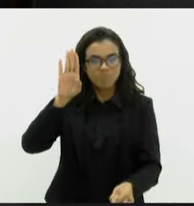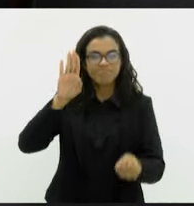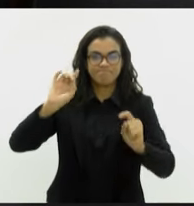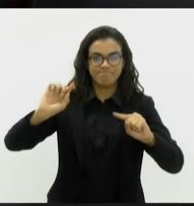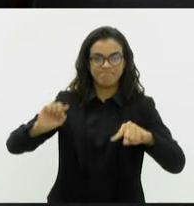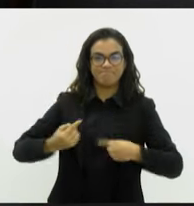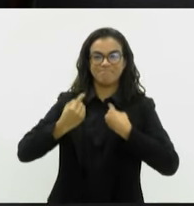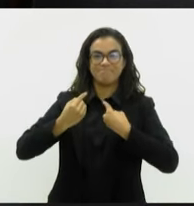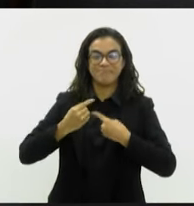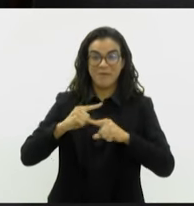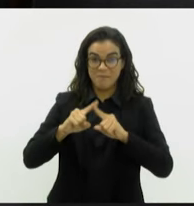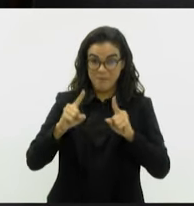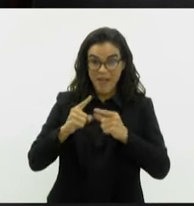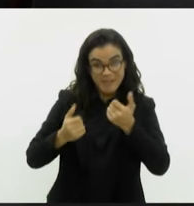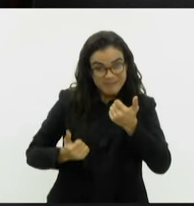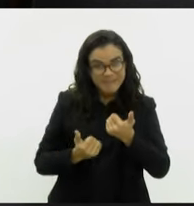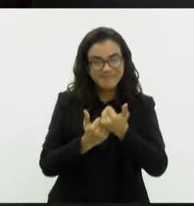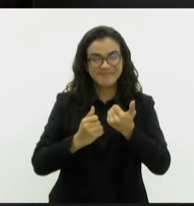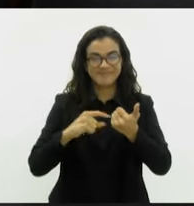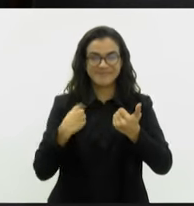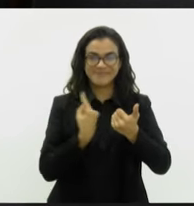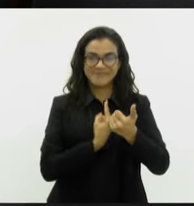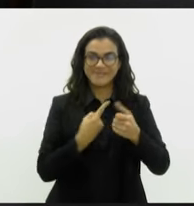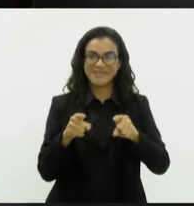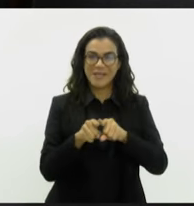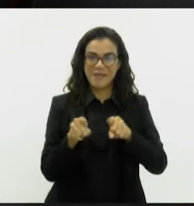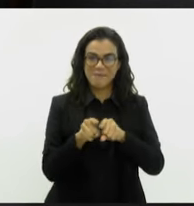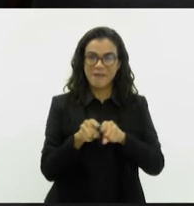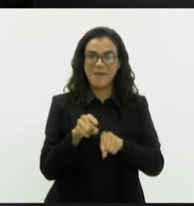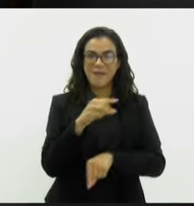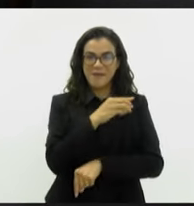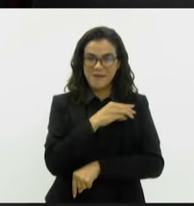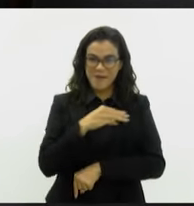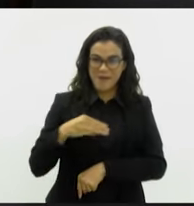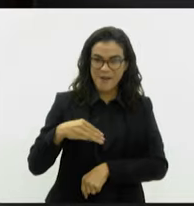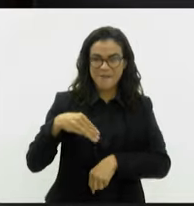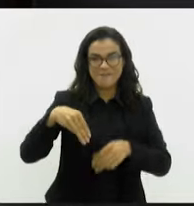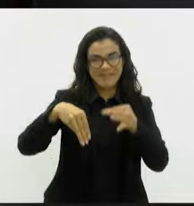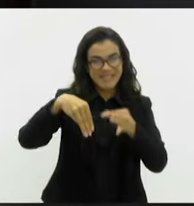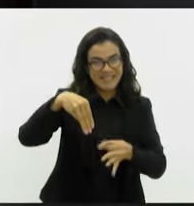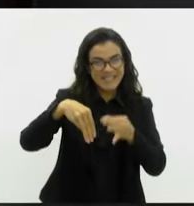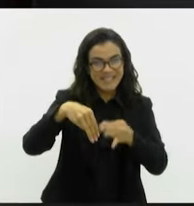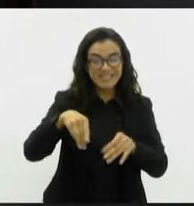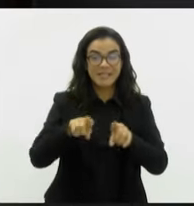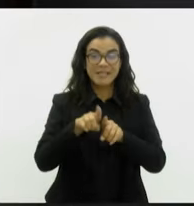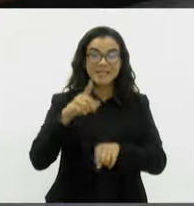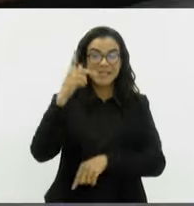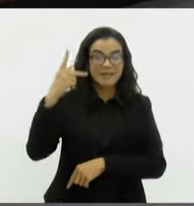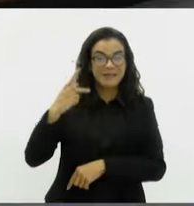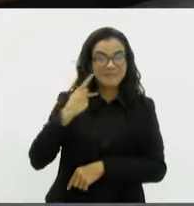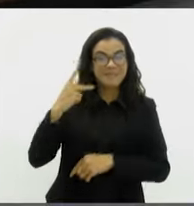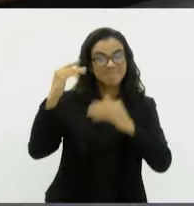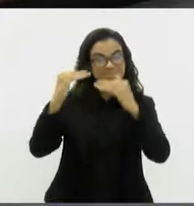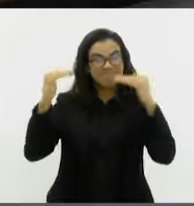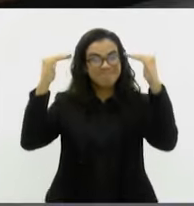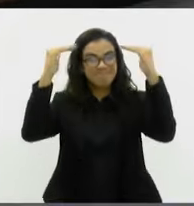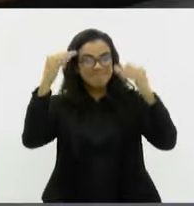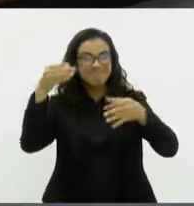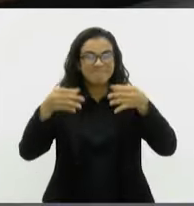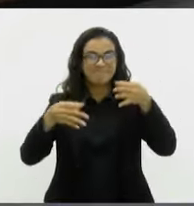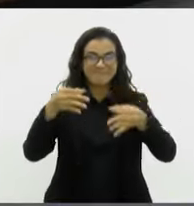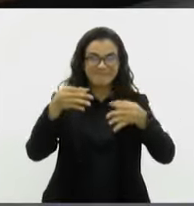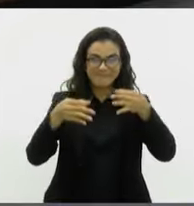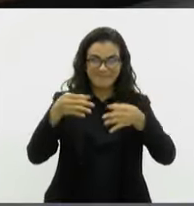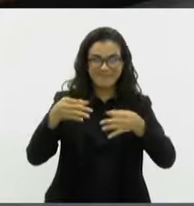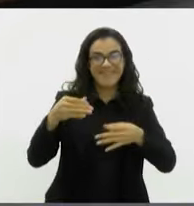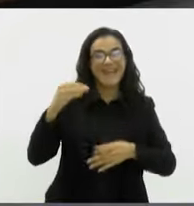desafio mas Conte com a gente e Conte com a ministra Dilene que ela está lá e as desembargadoras e as juízas que estão aqui a